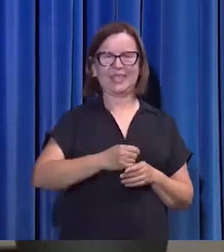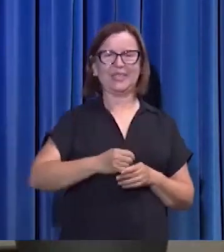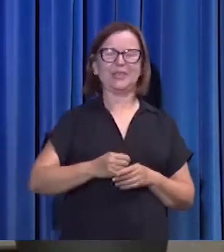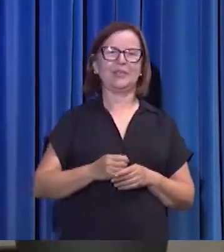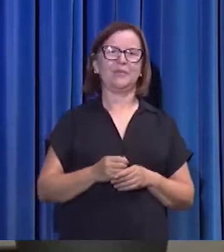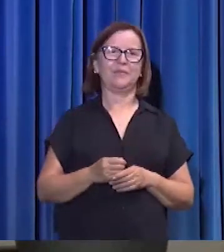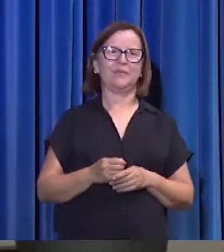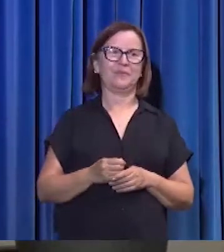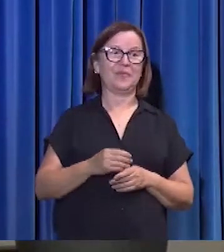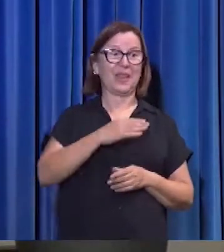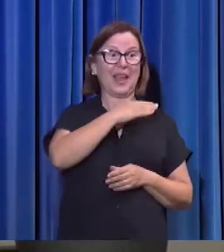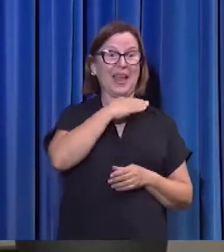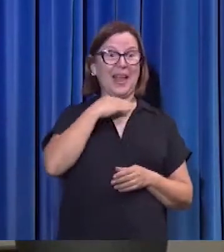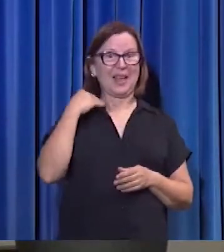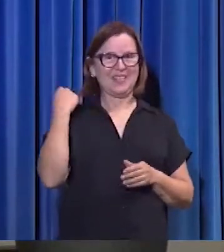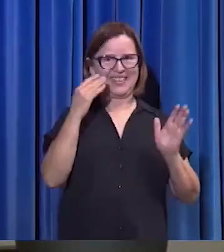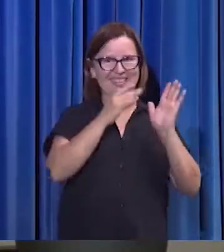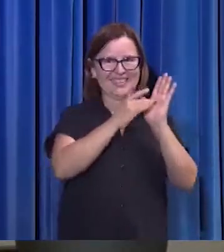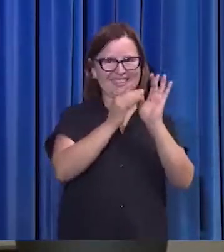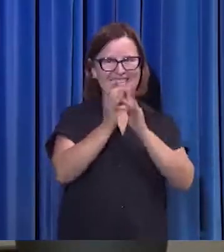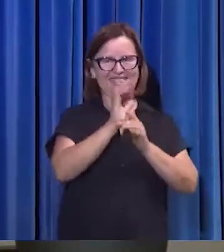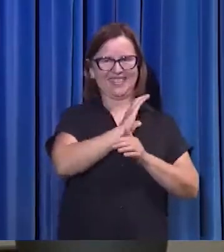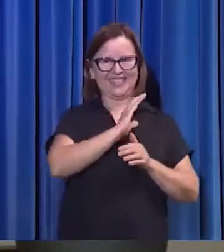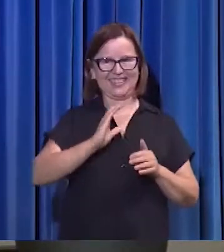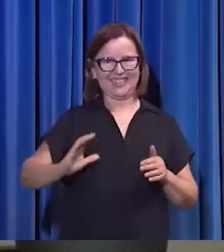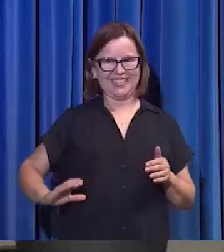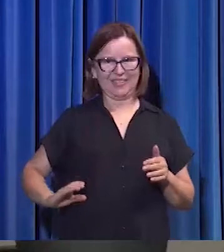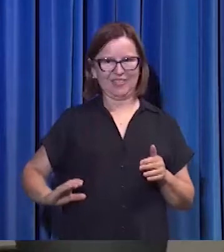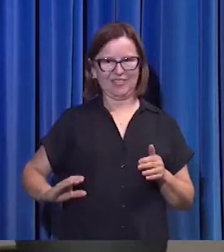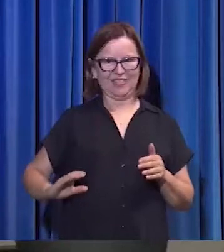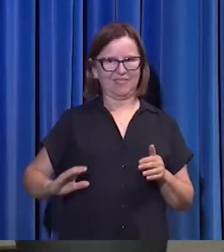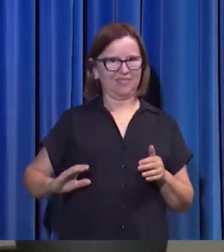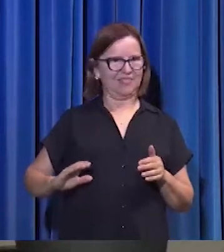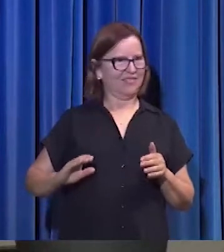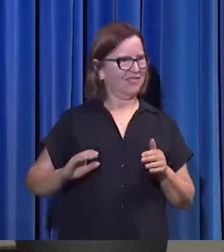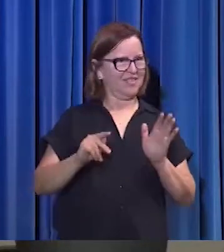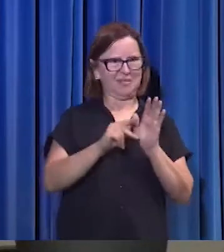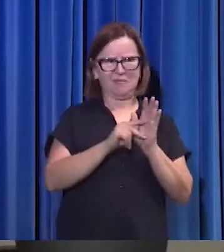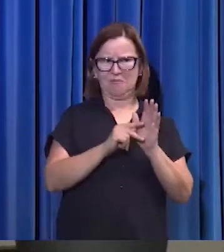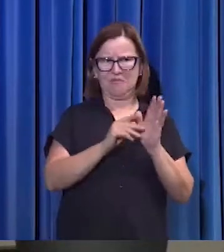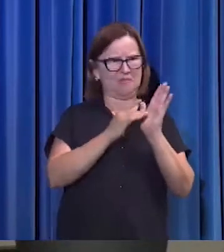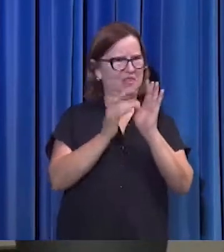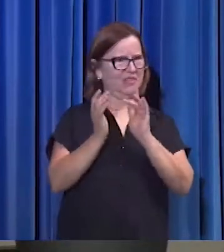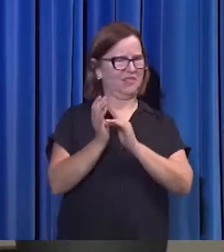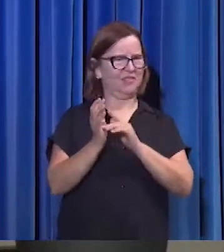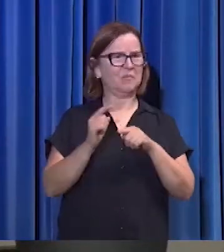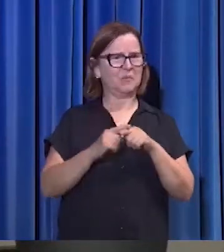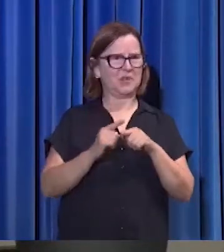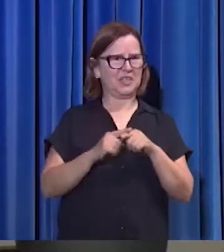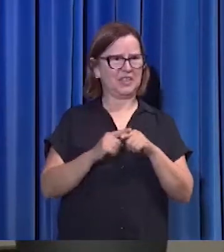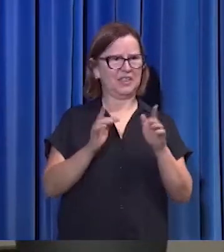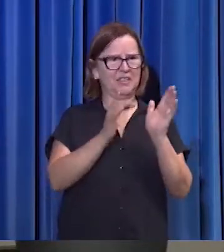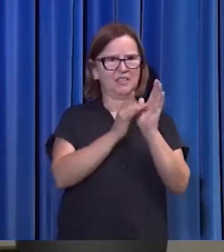Aquela morte de Jesus Cristo não era dele. Ele não tinha pecado.